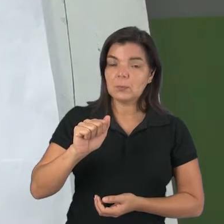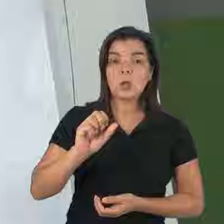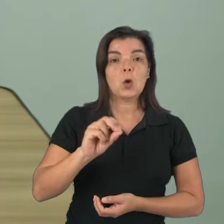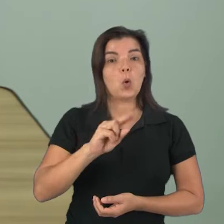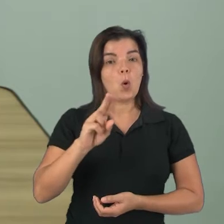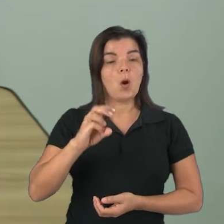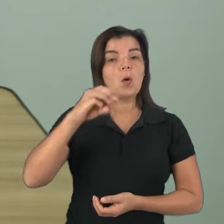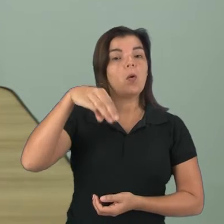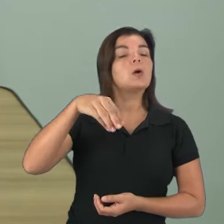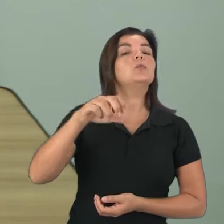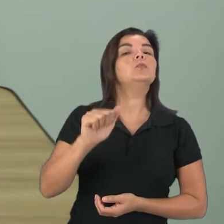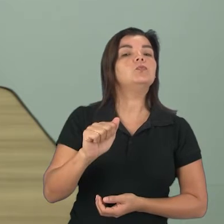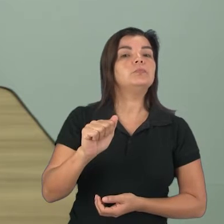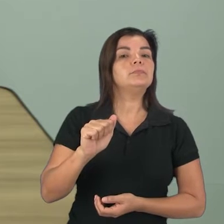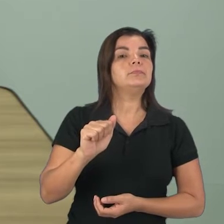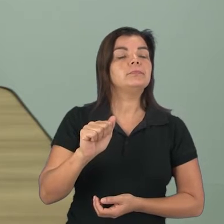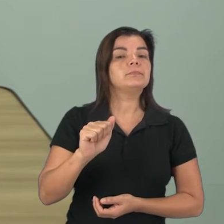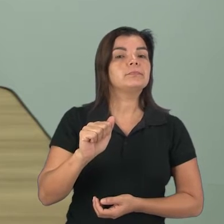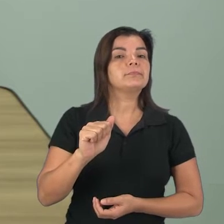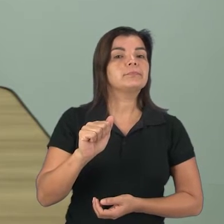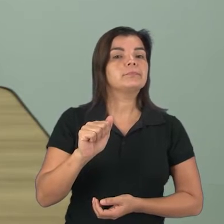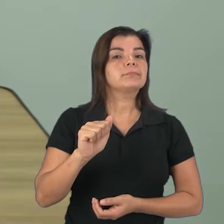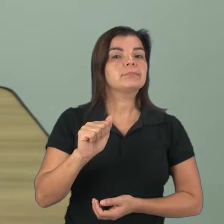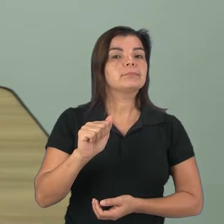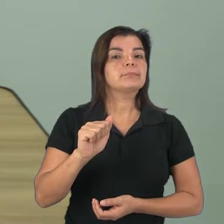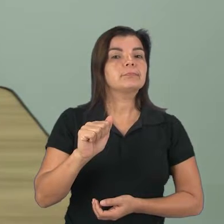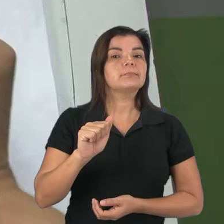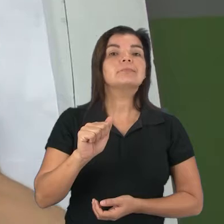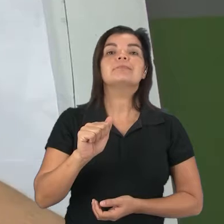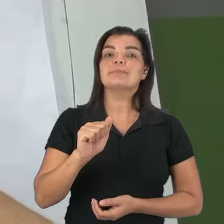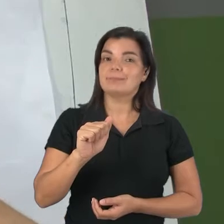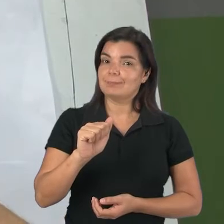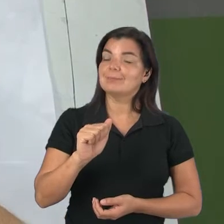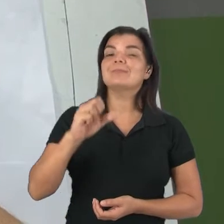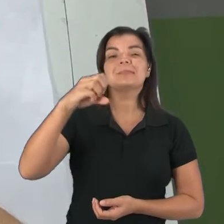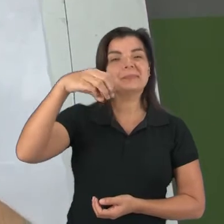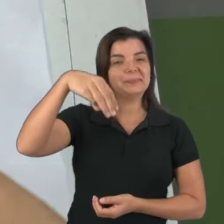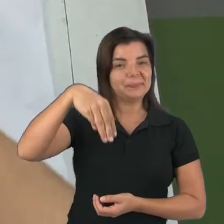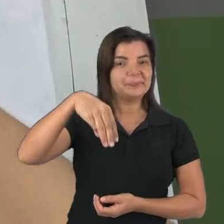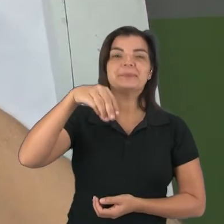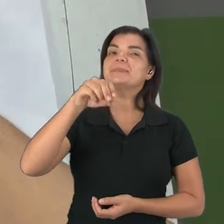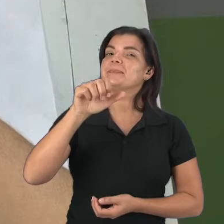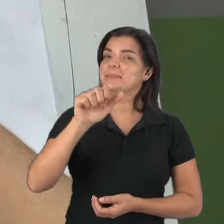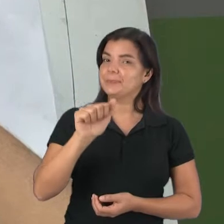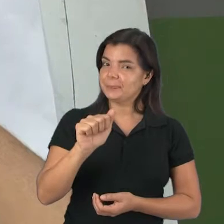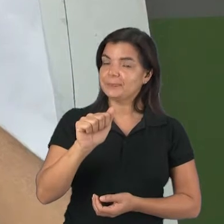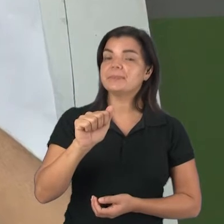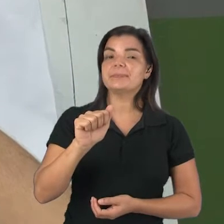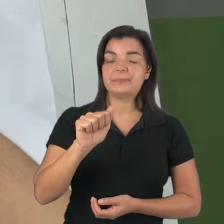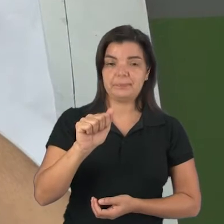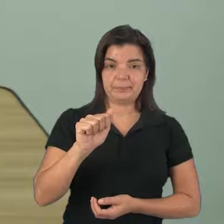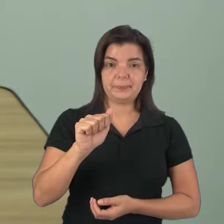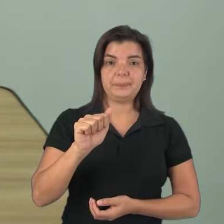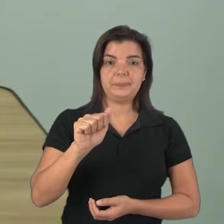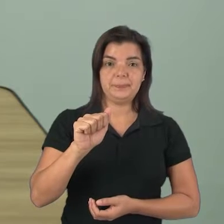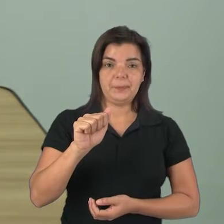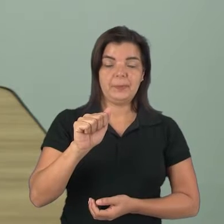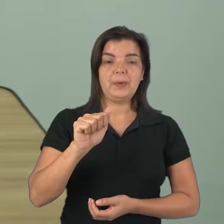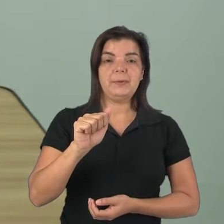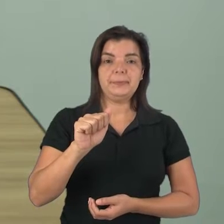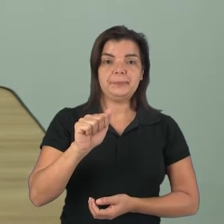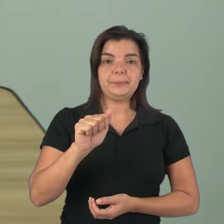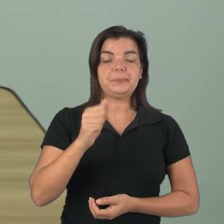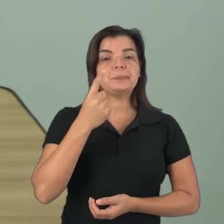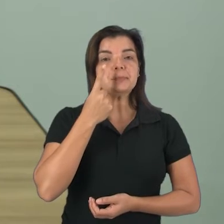E qual é o m u a má Esse é o m lá não é mesmo que a sua é meu é ficar